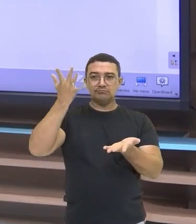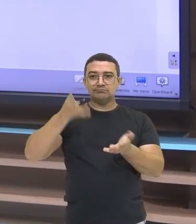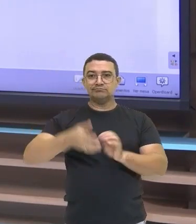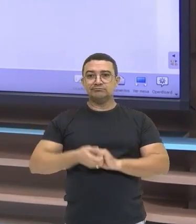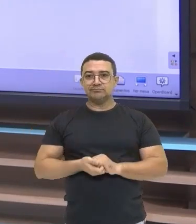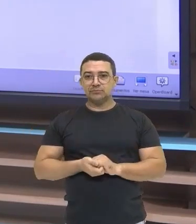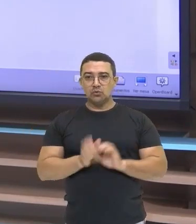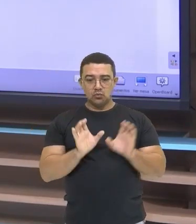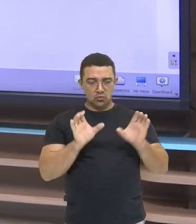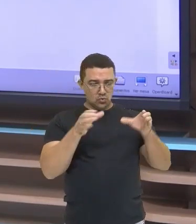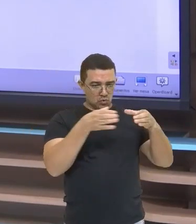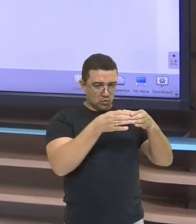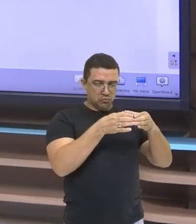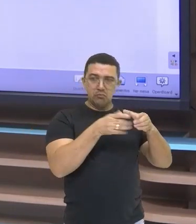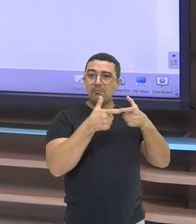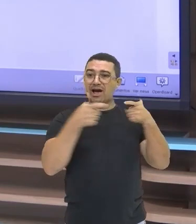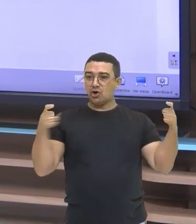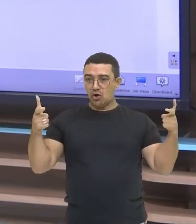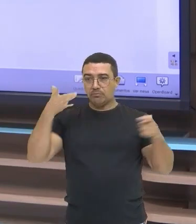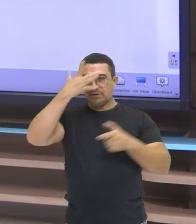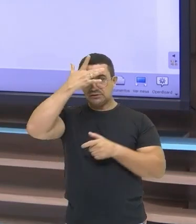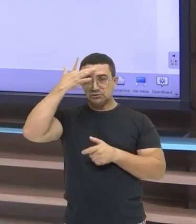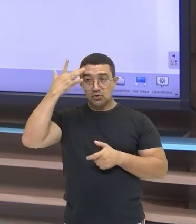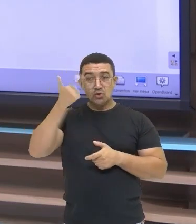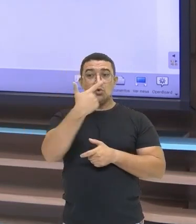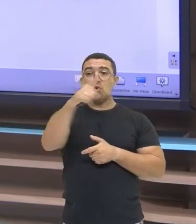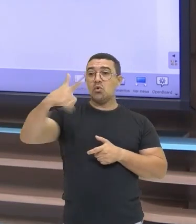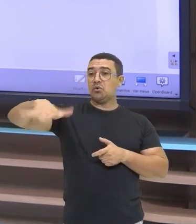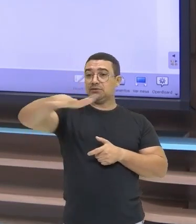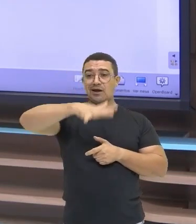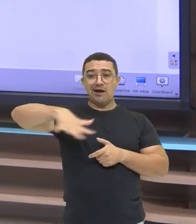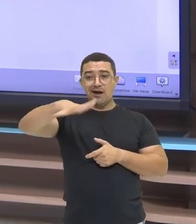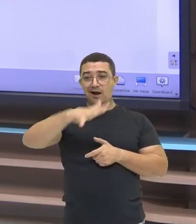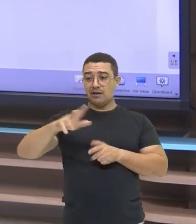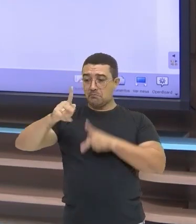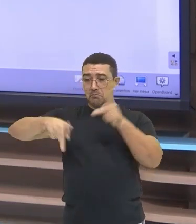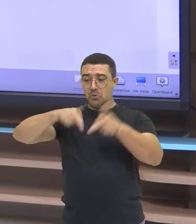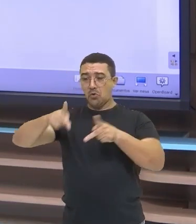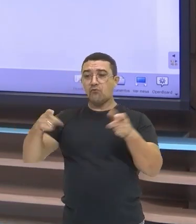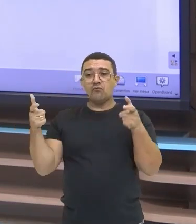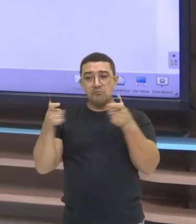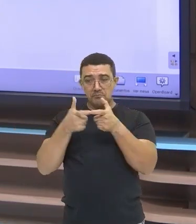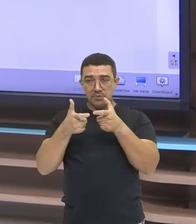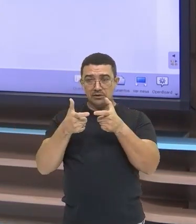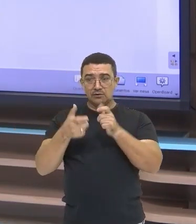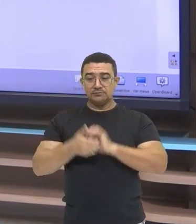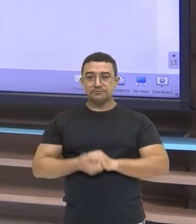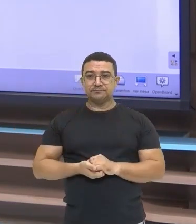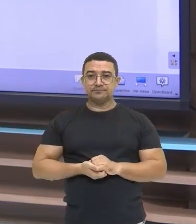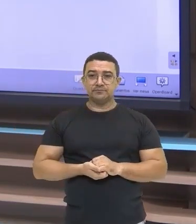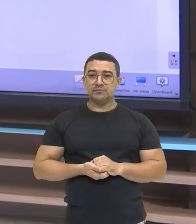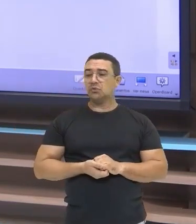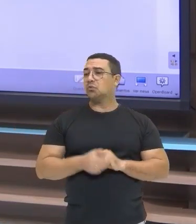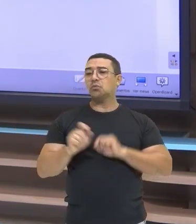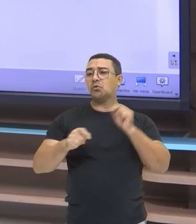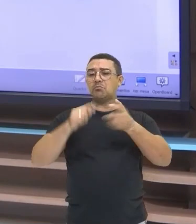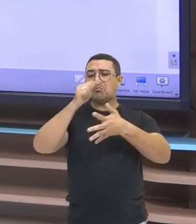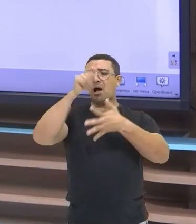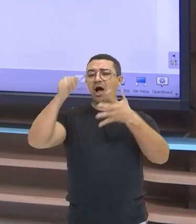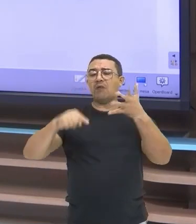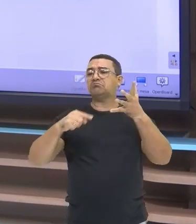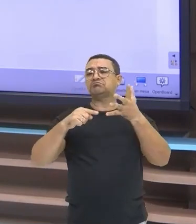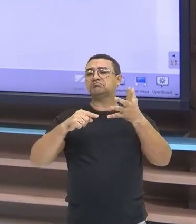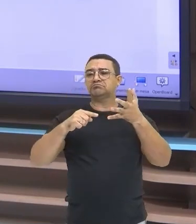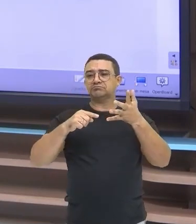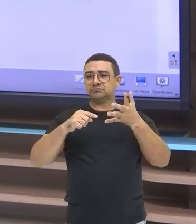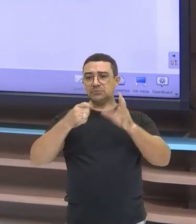um quantitativo populacional maior e outras áreas um quantitativo populacional menor. Temos diversos fatores que contribuem para isso,